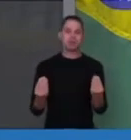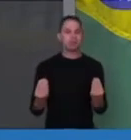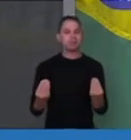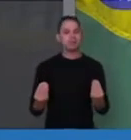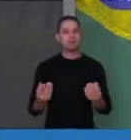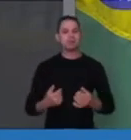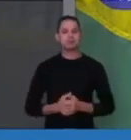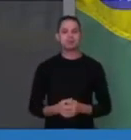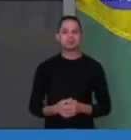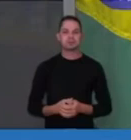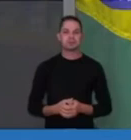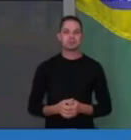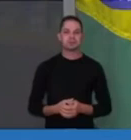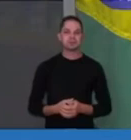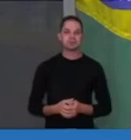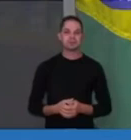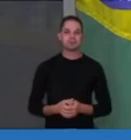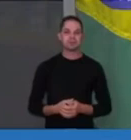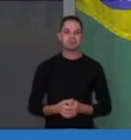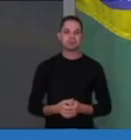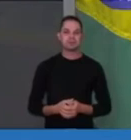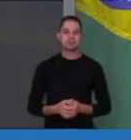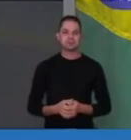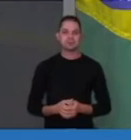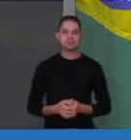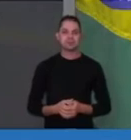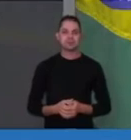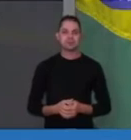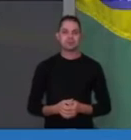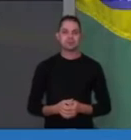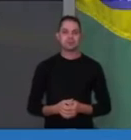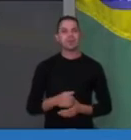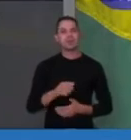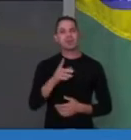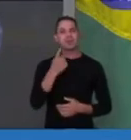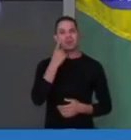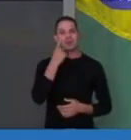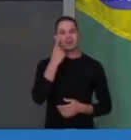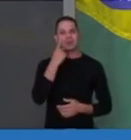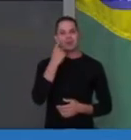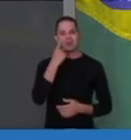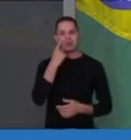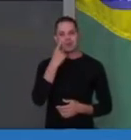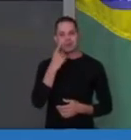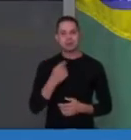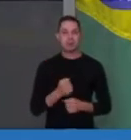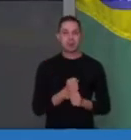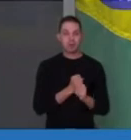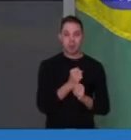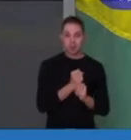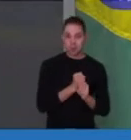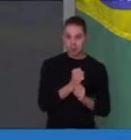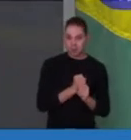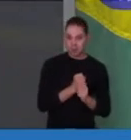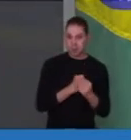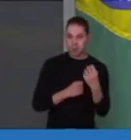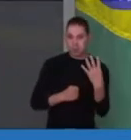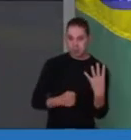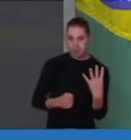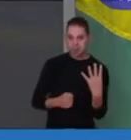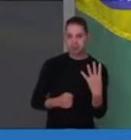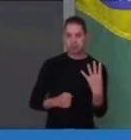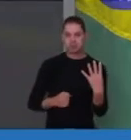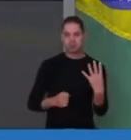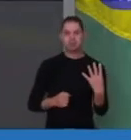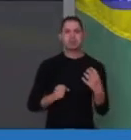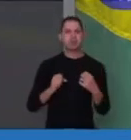elasticidade do raciocínio muito forte. Veja só, se o cara teve 4 anos para fazer qualquer ato